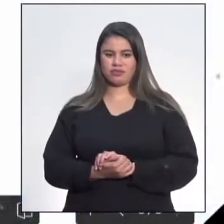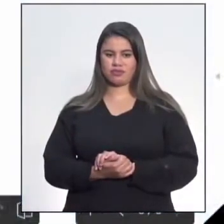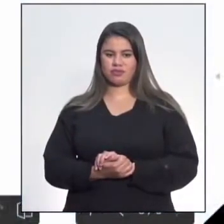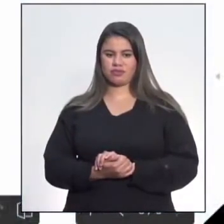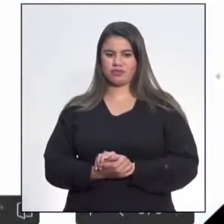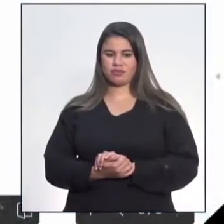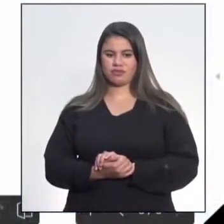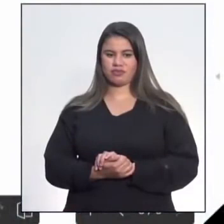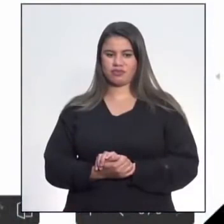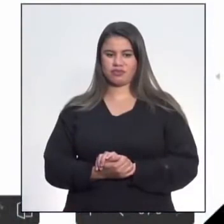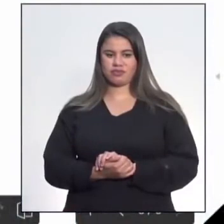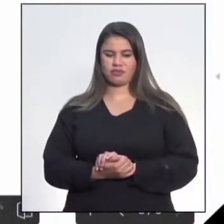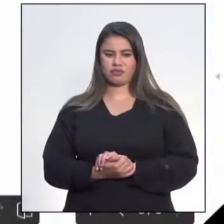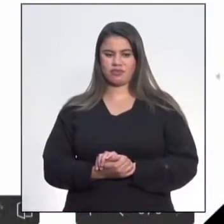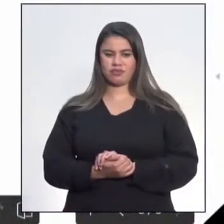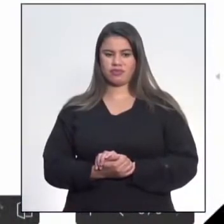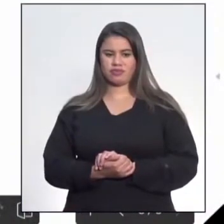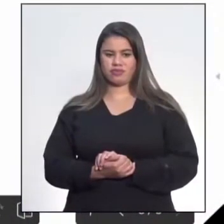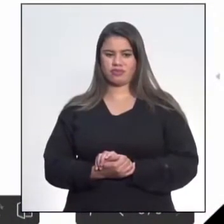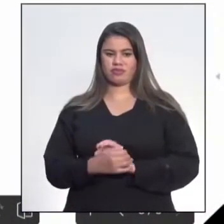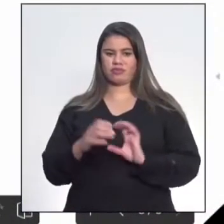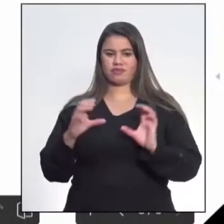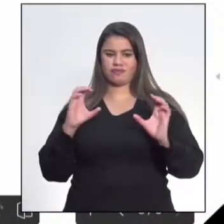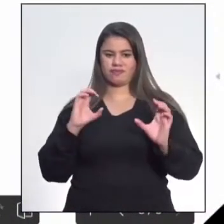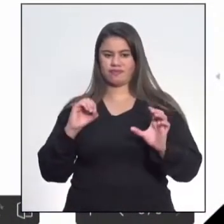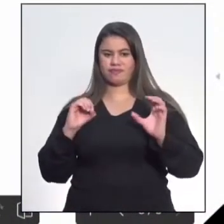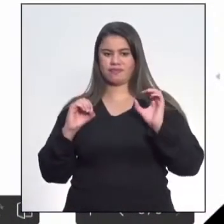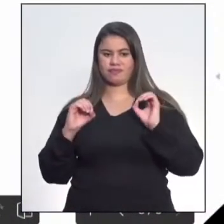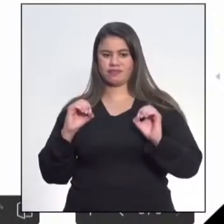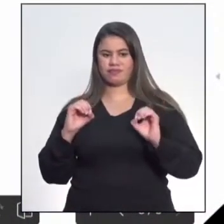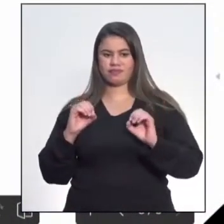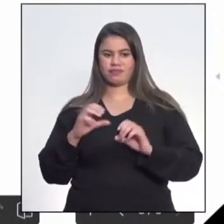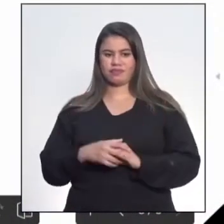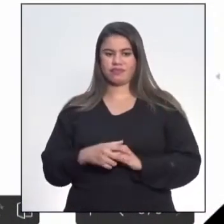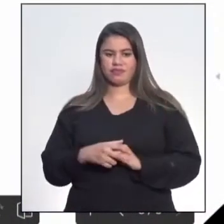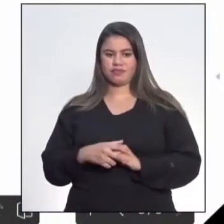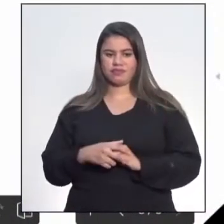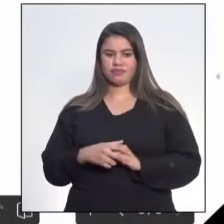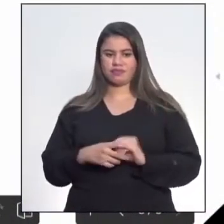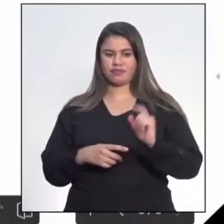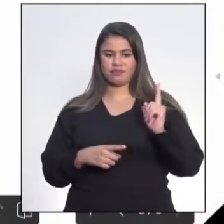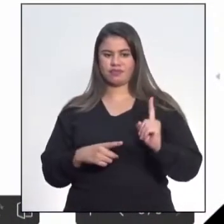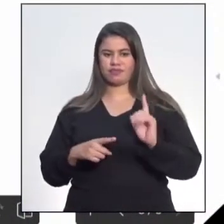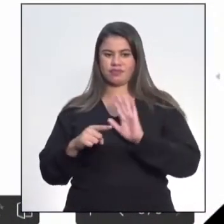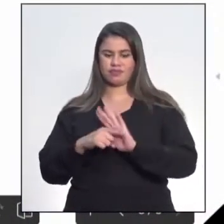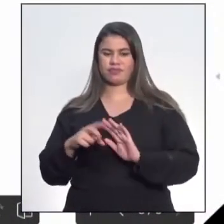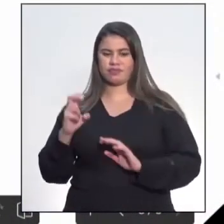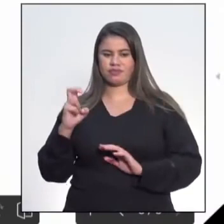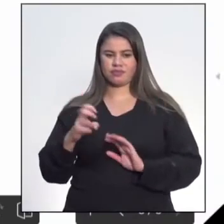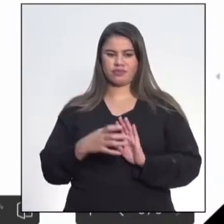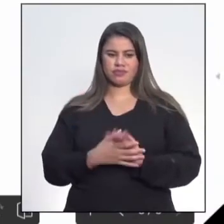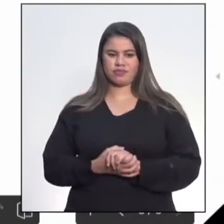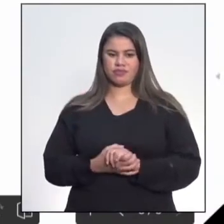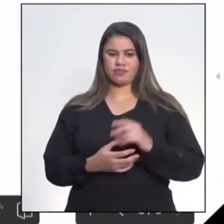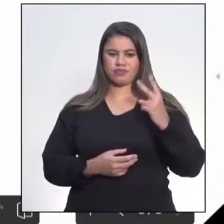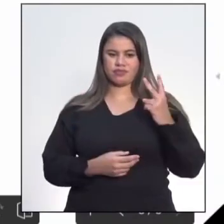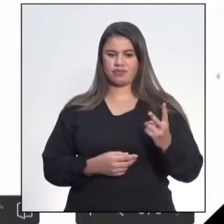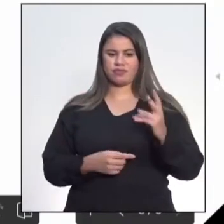a gente formou o par 0, 0. Lembra da origem? 1 e -5, 2 e